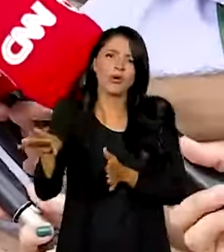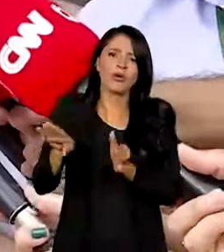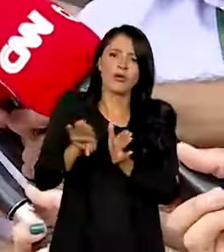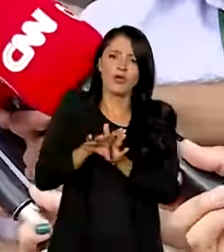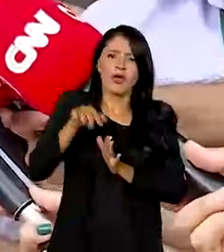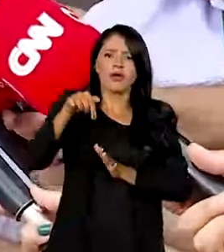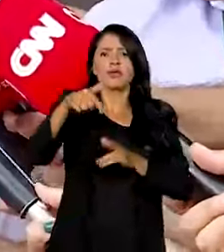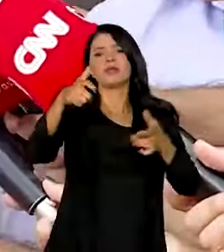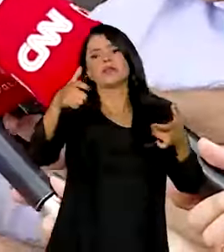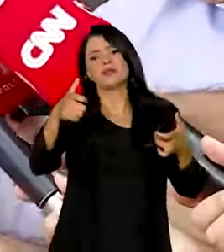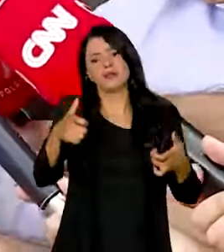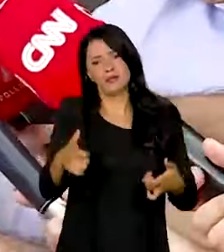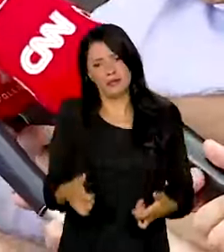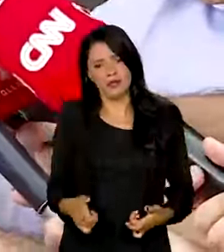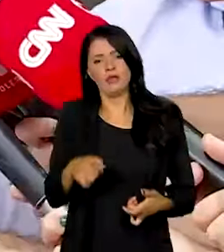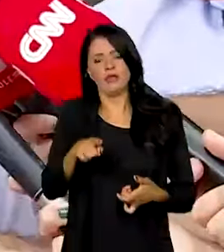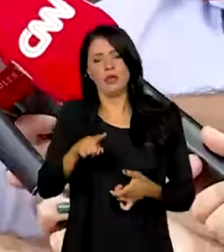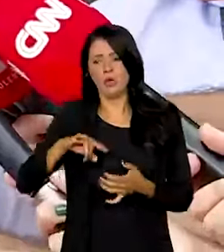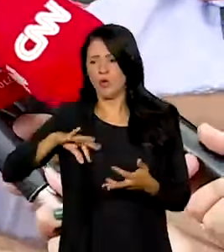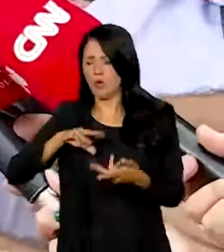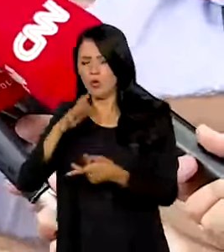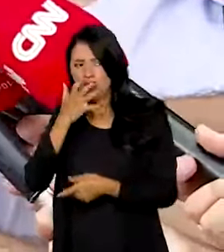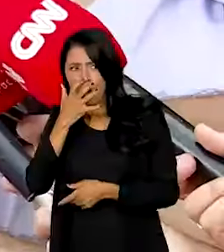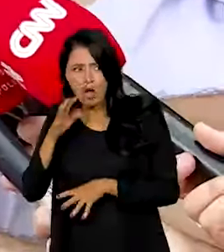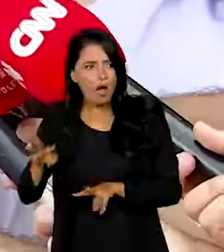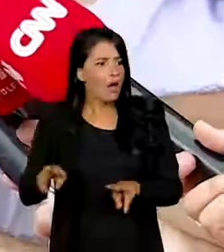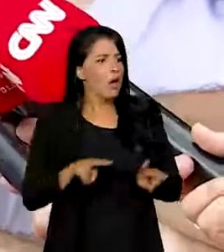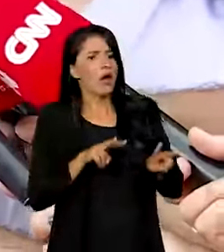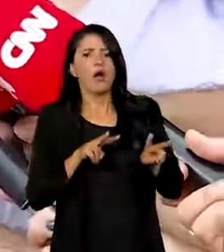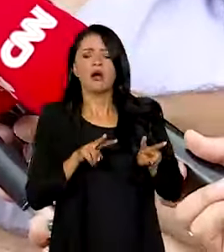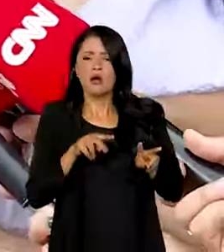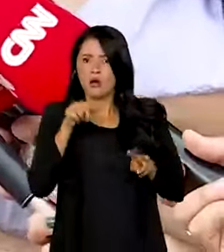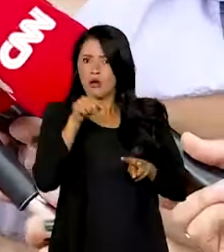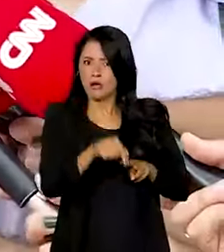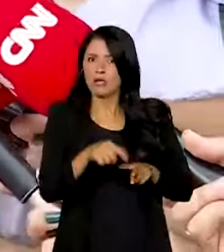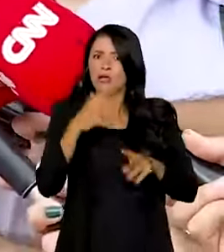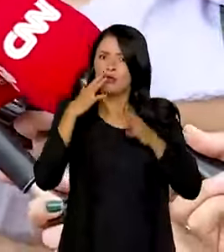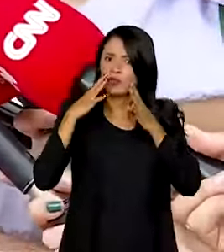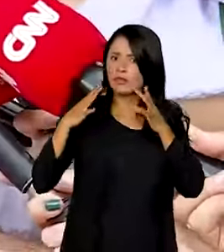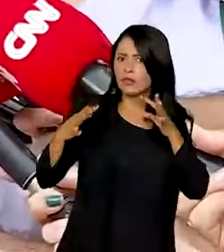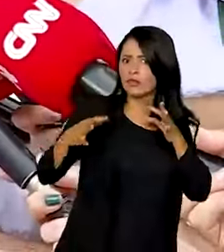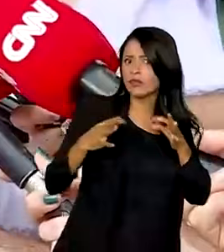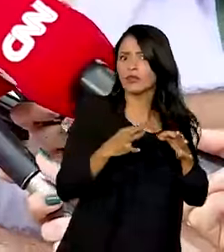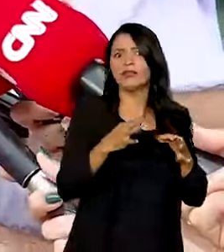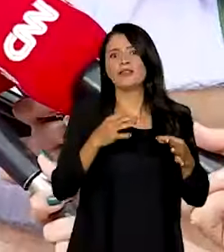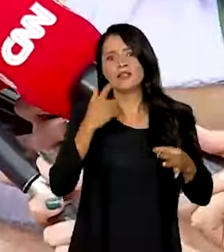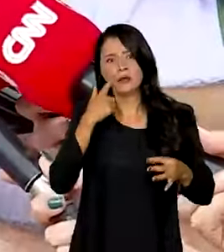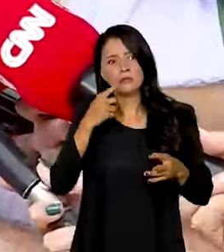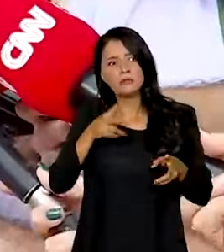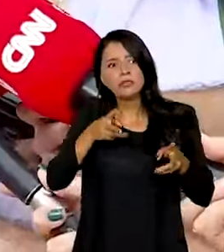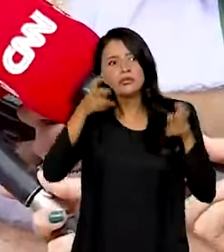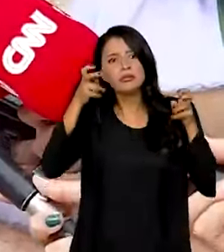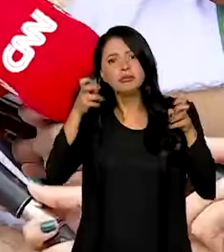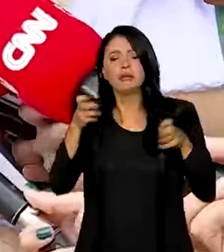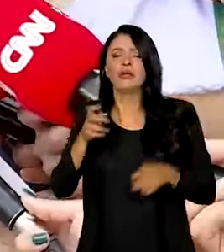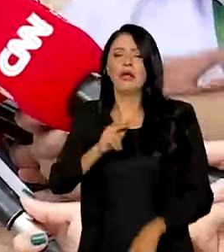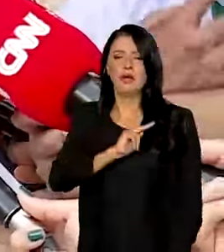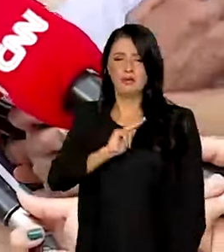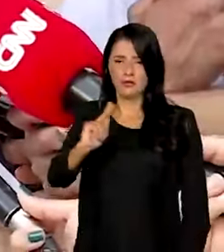neste local que hoje o mundo inteiro olha com absoluta atenção e perplexidade. O